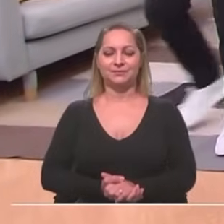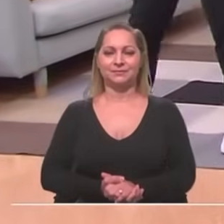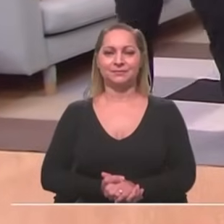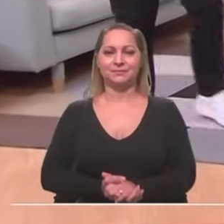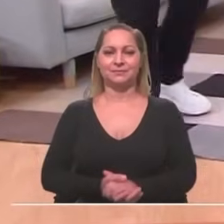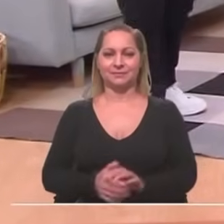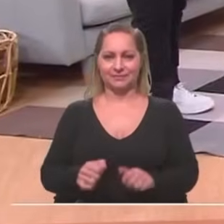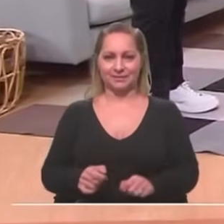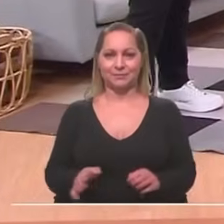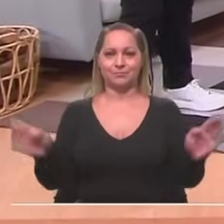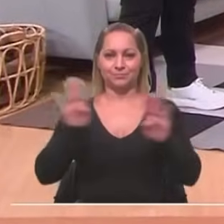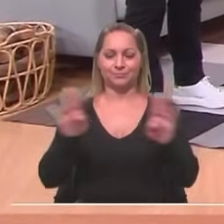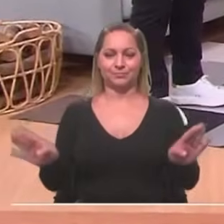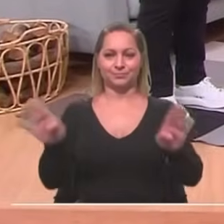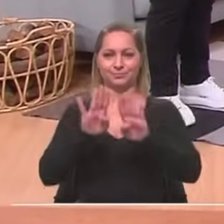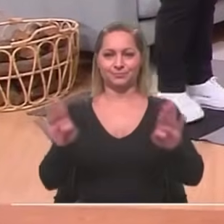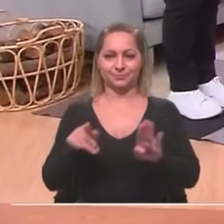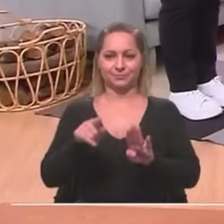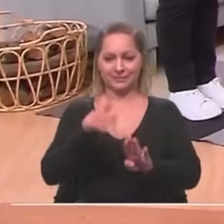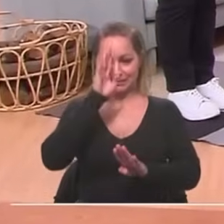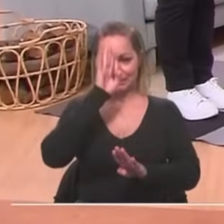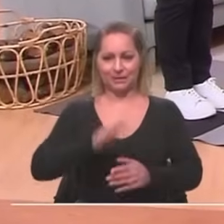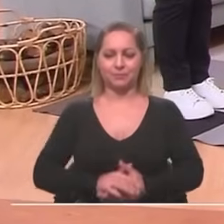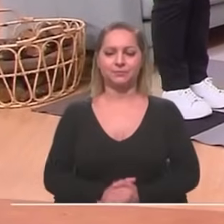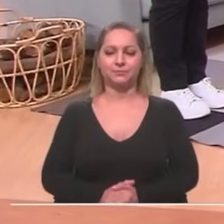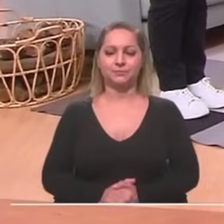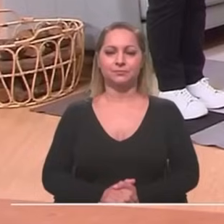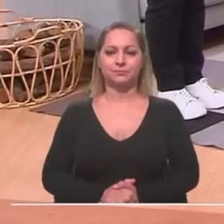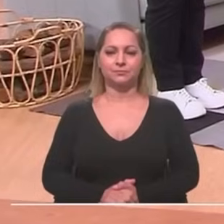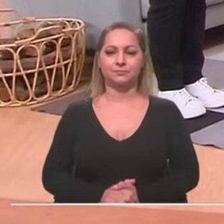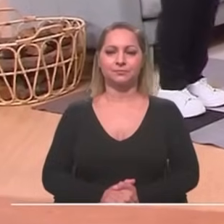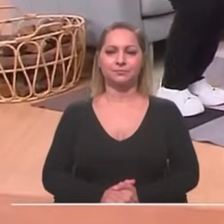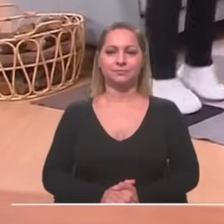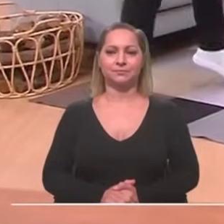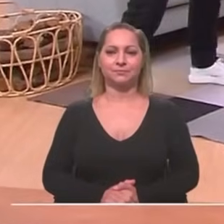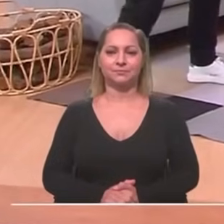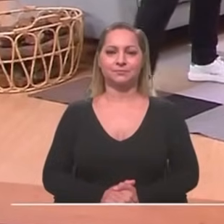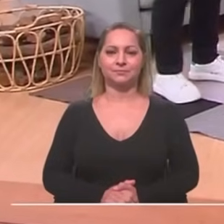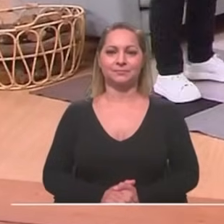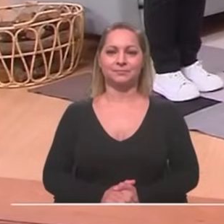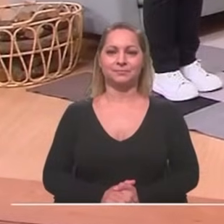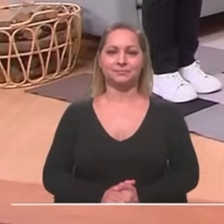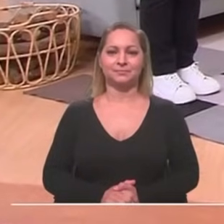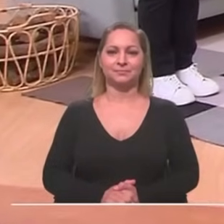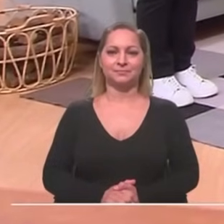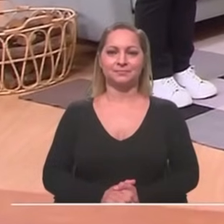dessa maneira. É comigo, só da mesma posição, o exercício é só... É o meu exercício polichinelo. É só isso, por